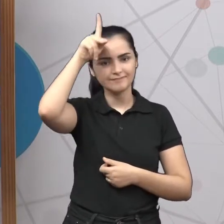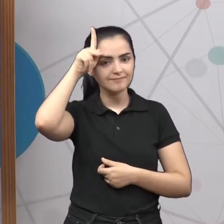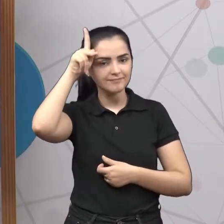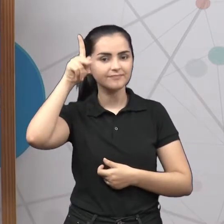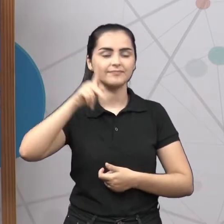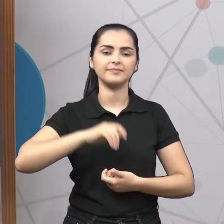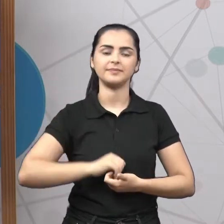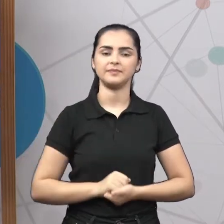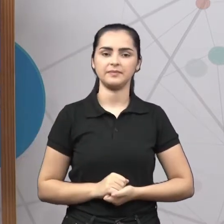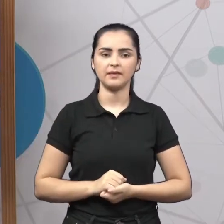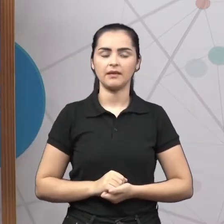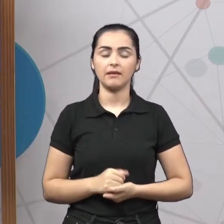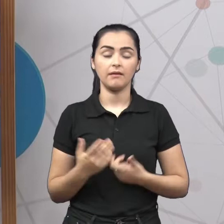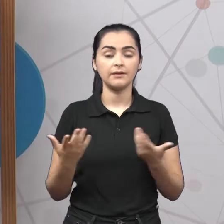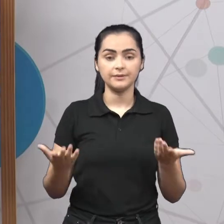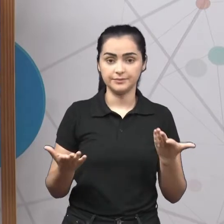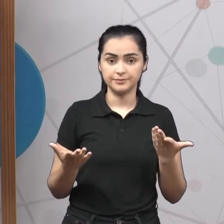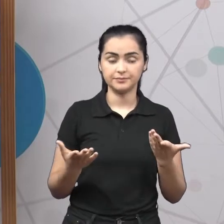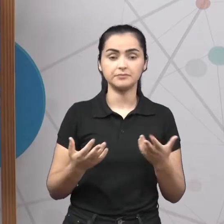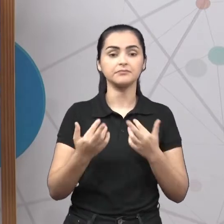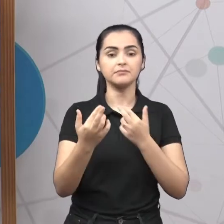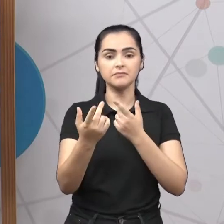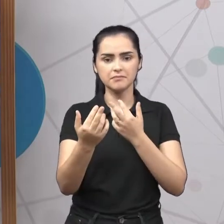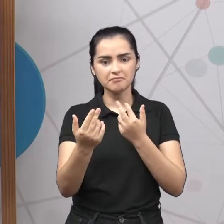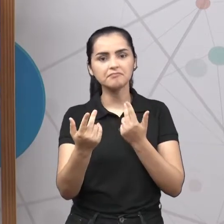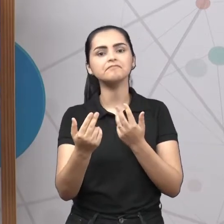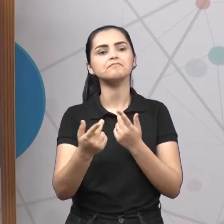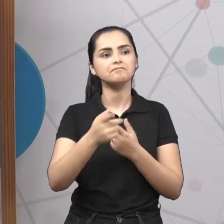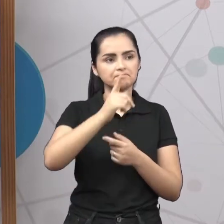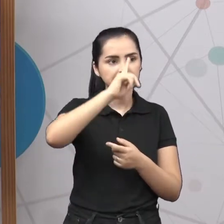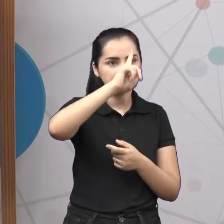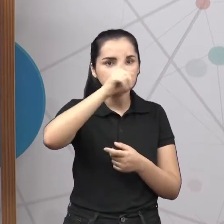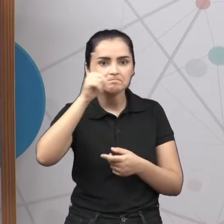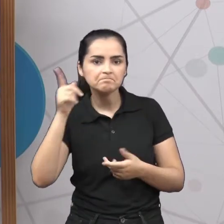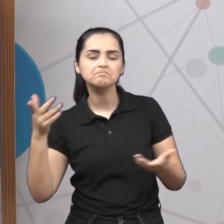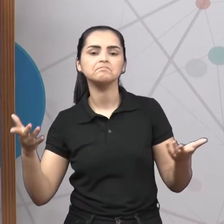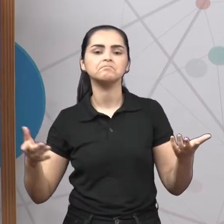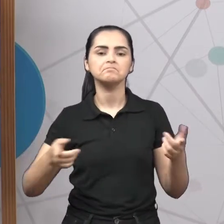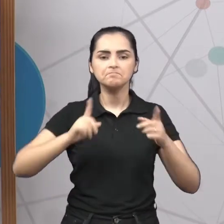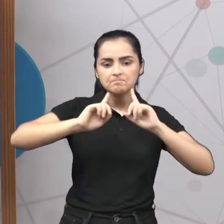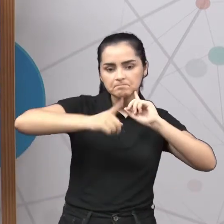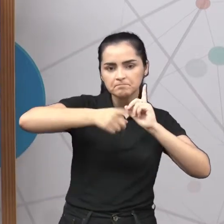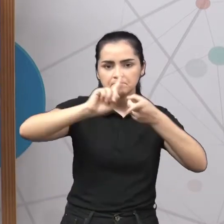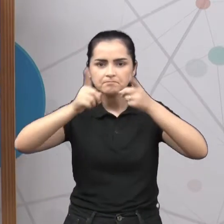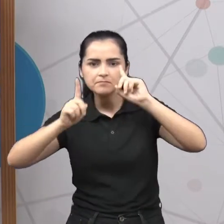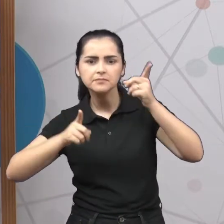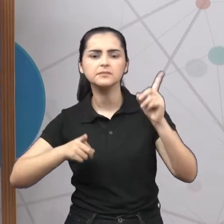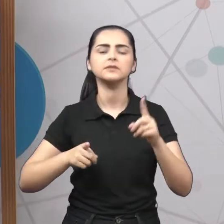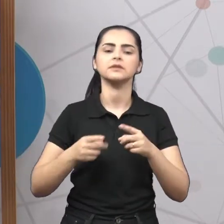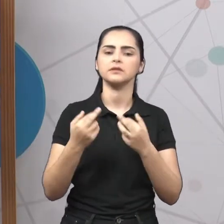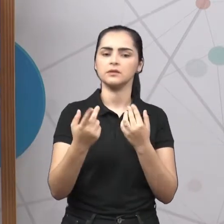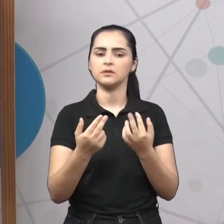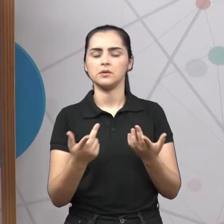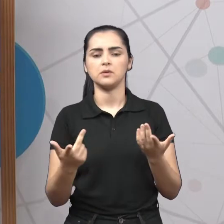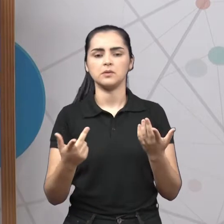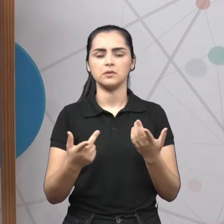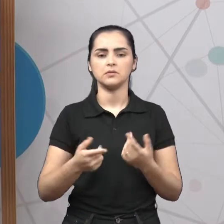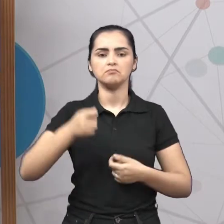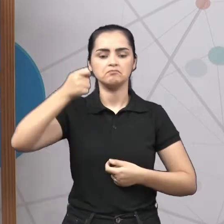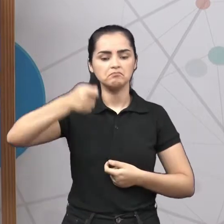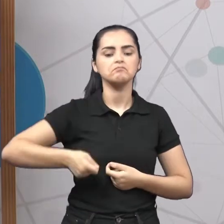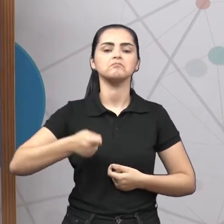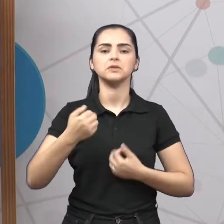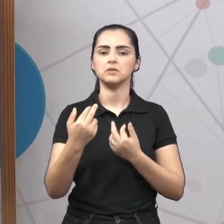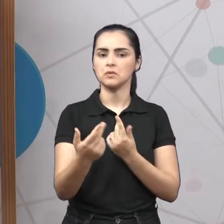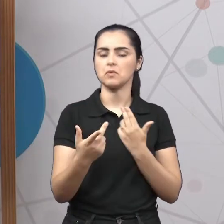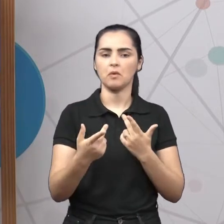vice-prefeito. Ah, sim, ele tem a mesma autoridade. Muito bem, ele tem a mesma autoridade. Ele está ali como se fosse